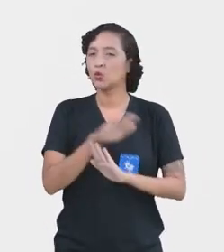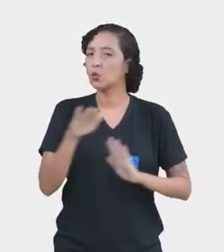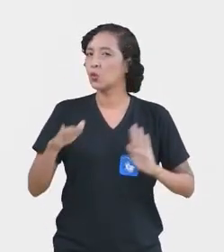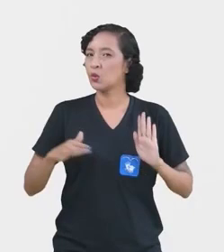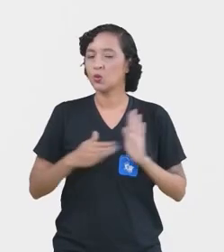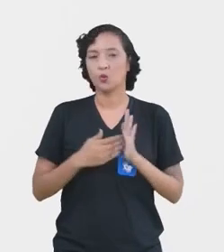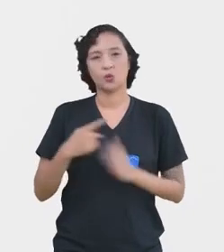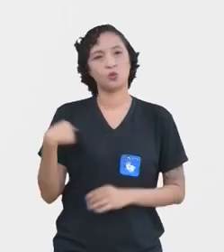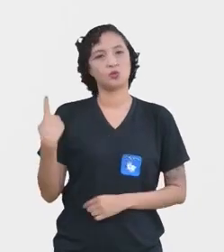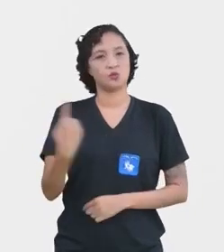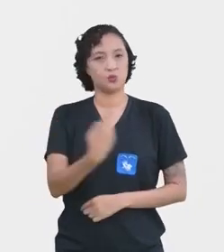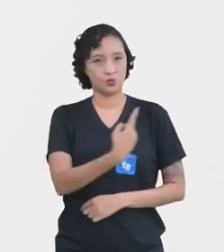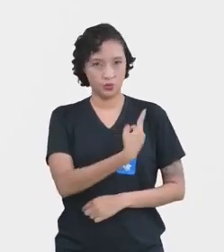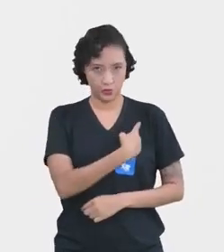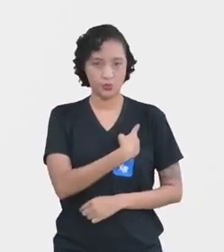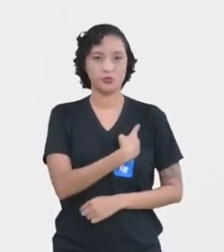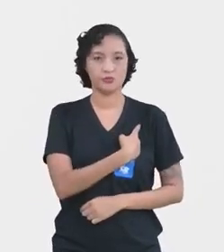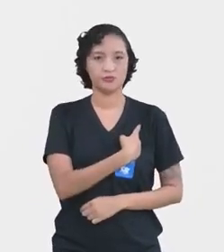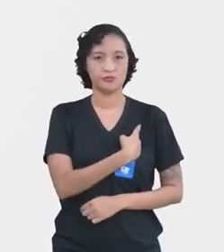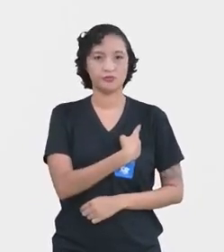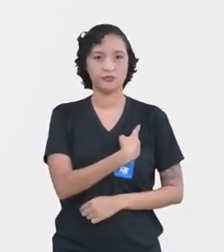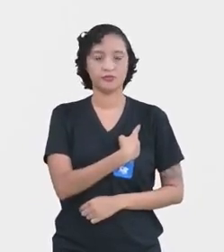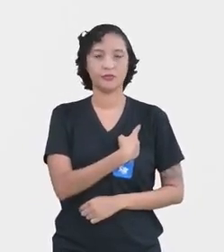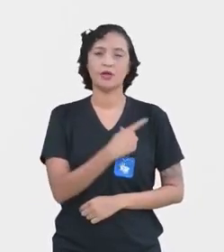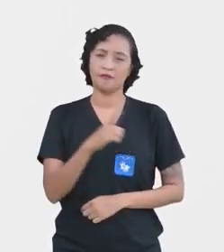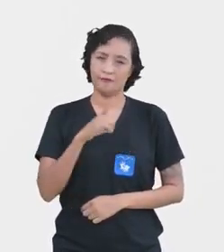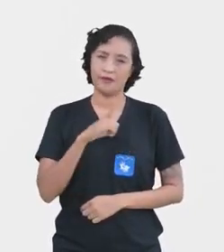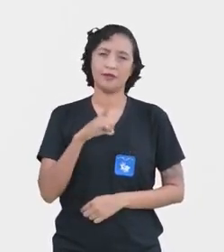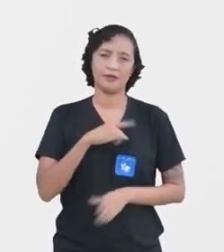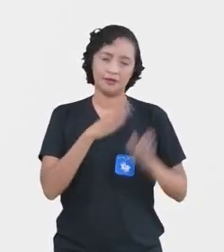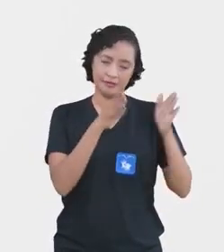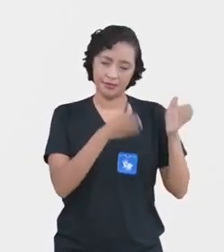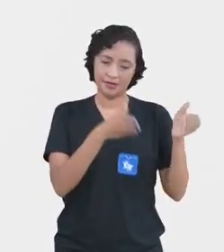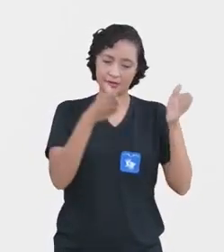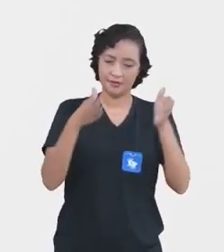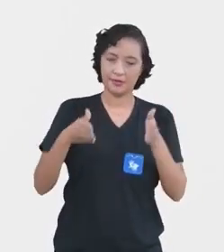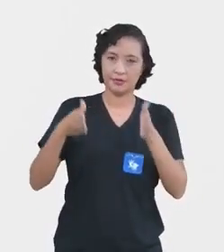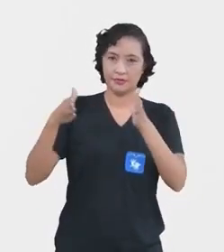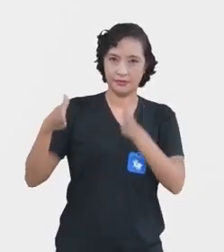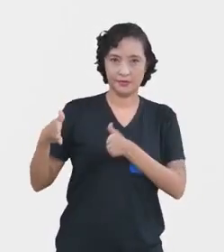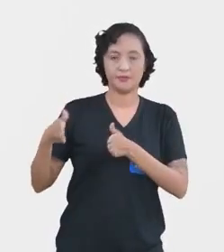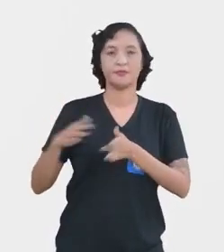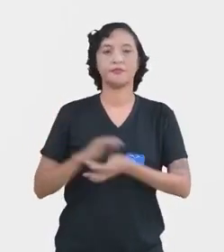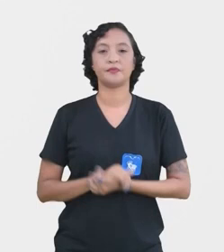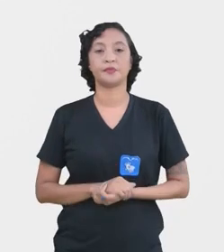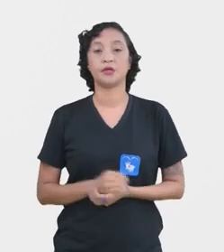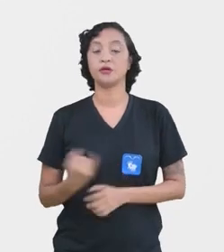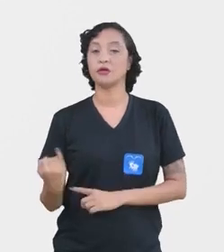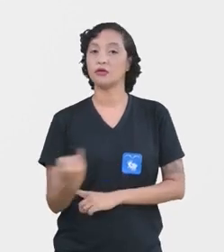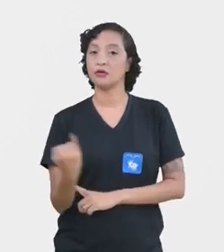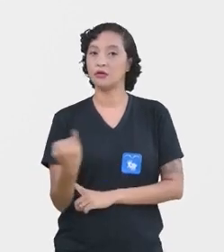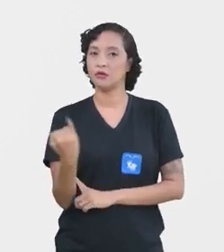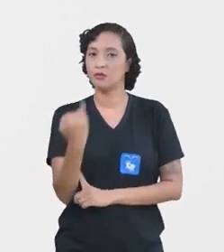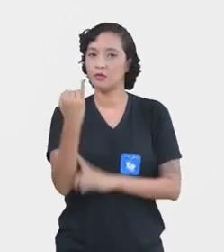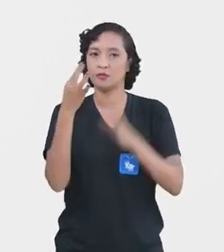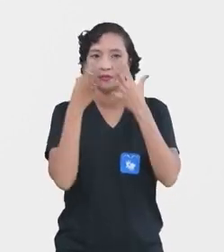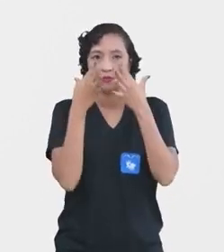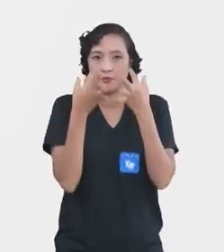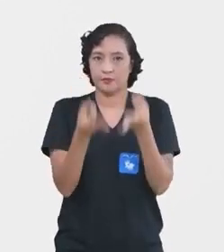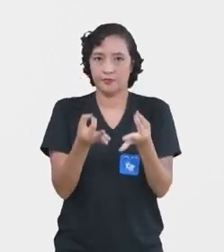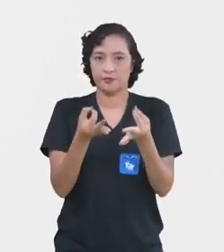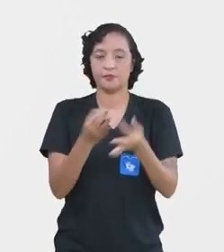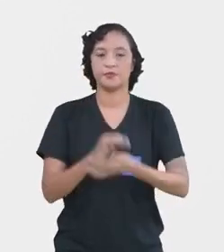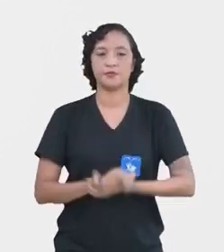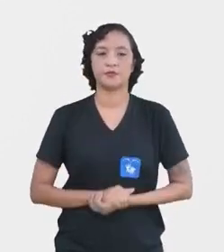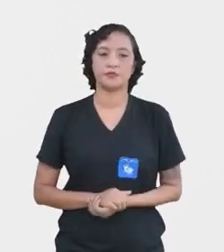desenvolvimento humano, nós vamos passar por todas essas etapas. Aqui é importante nós estarmos muito atentos,